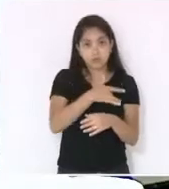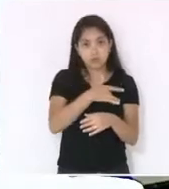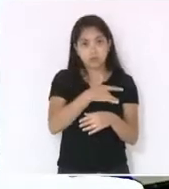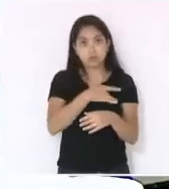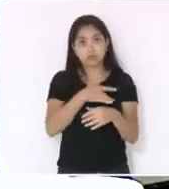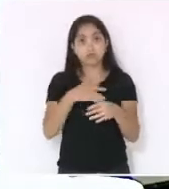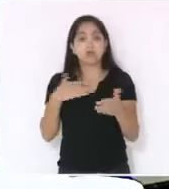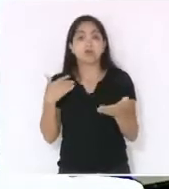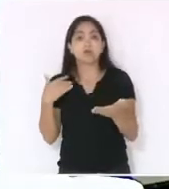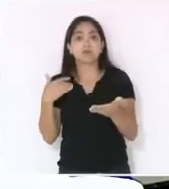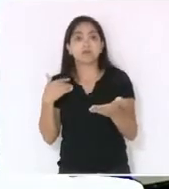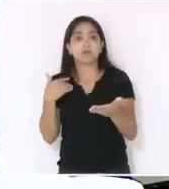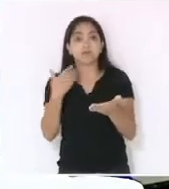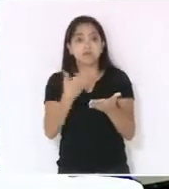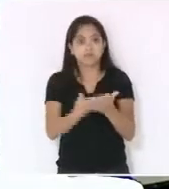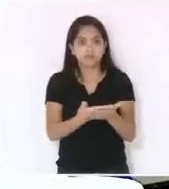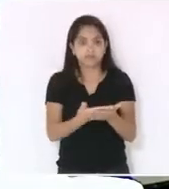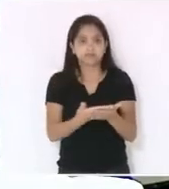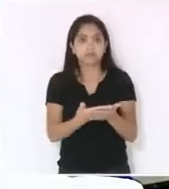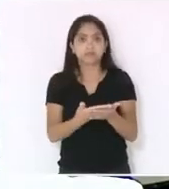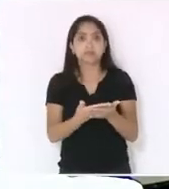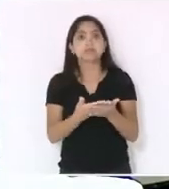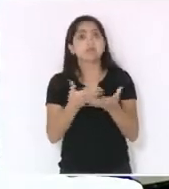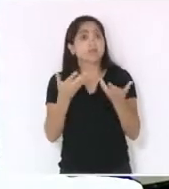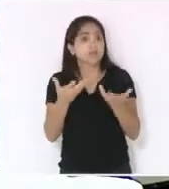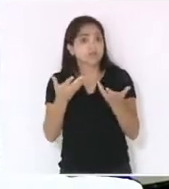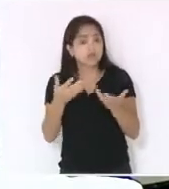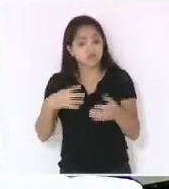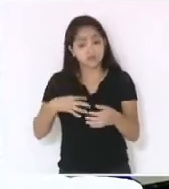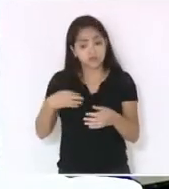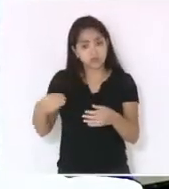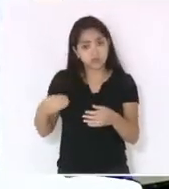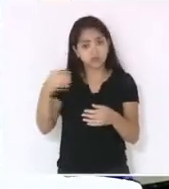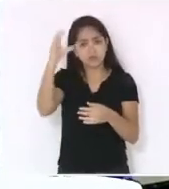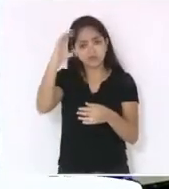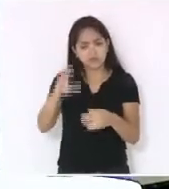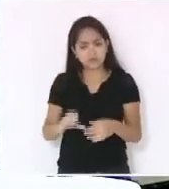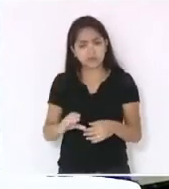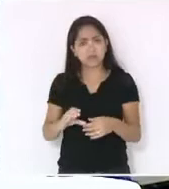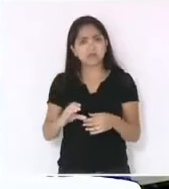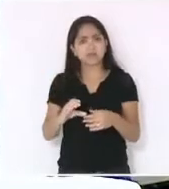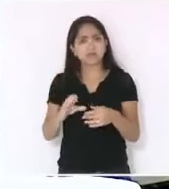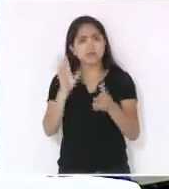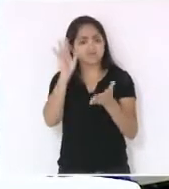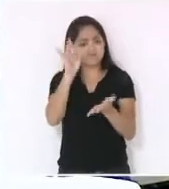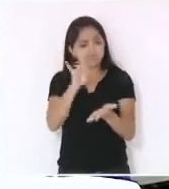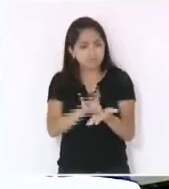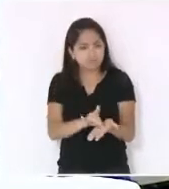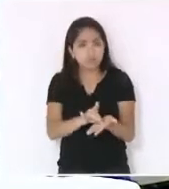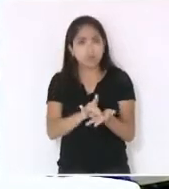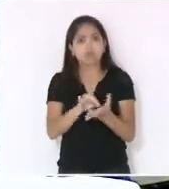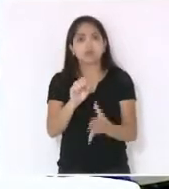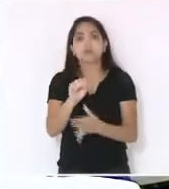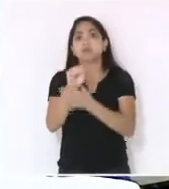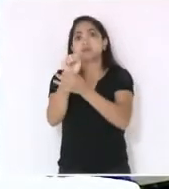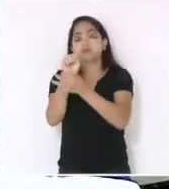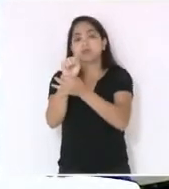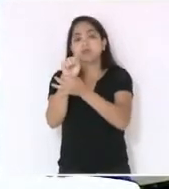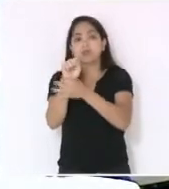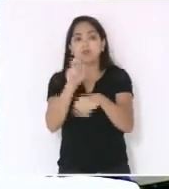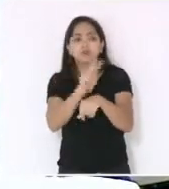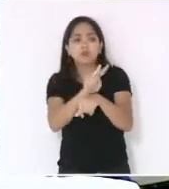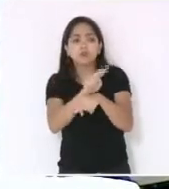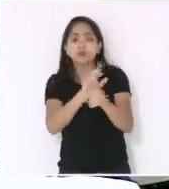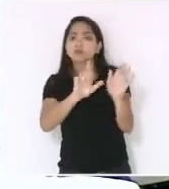a visitação da prisão. Queremos nossos filhos cidadãos plenos de direitos e amparados pela lei,